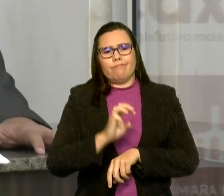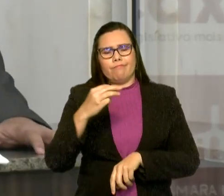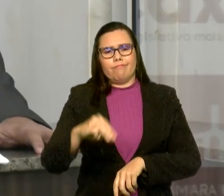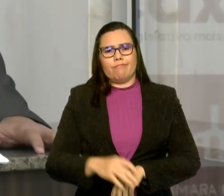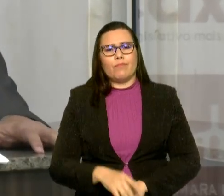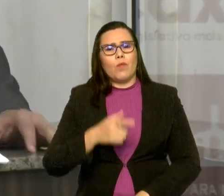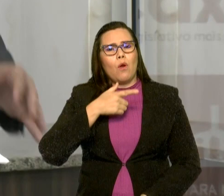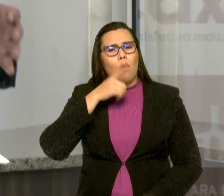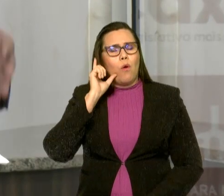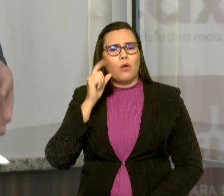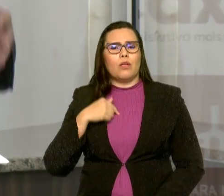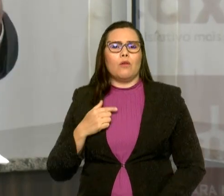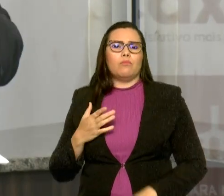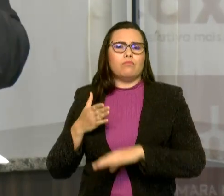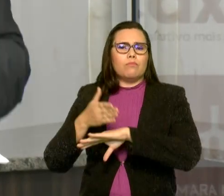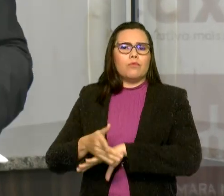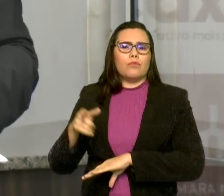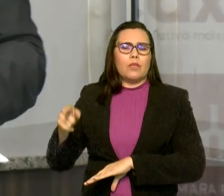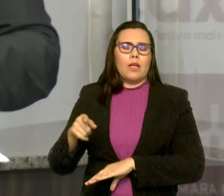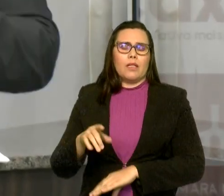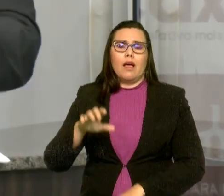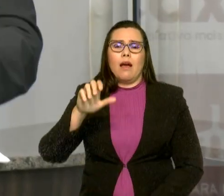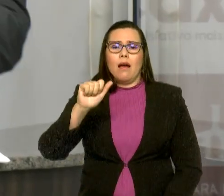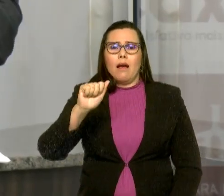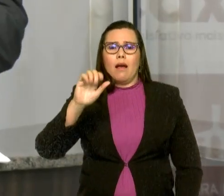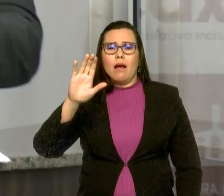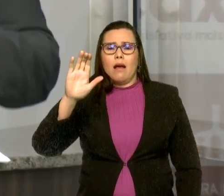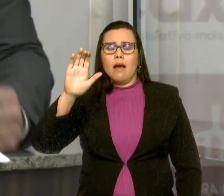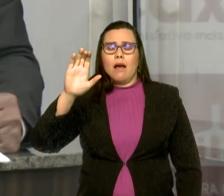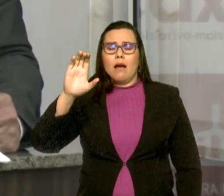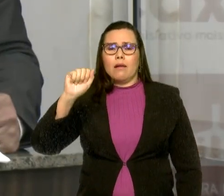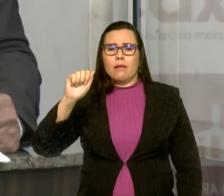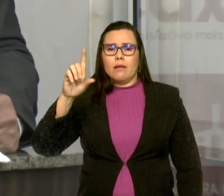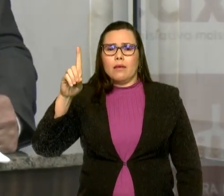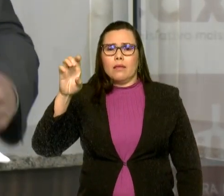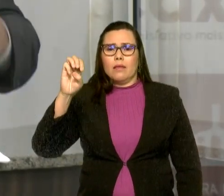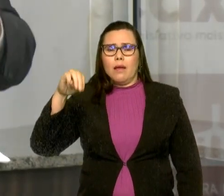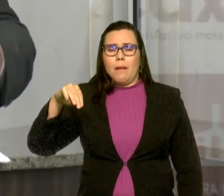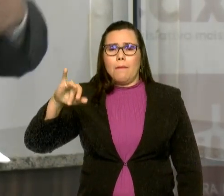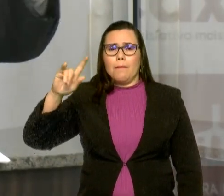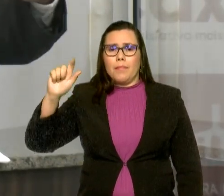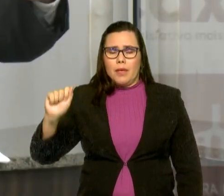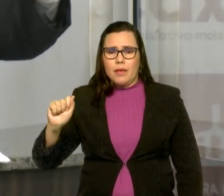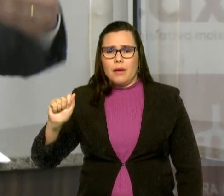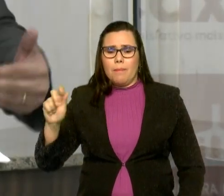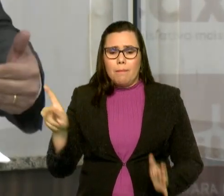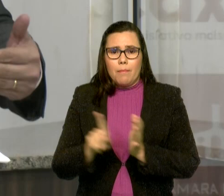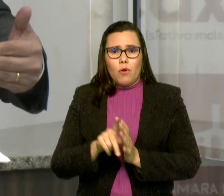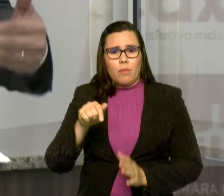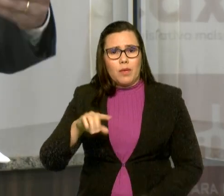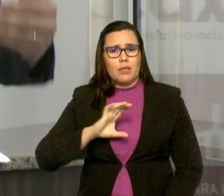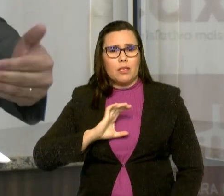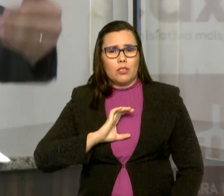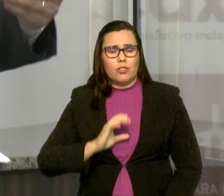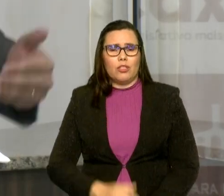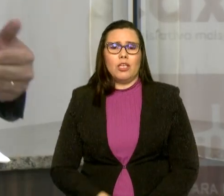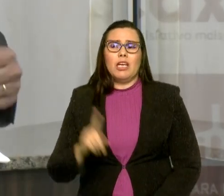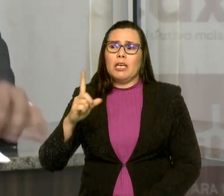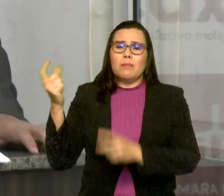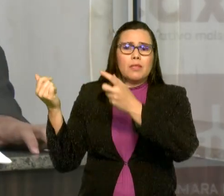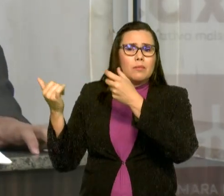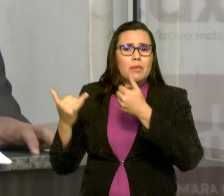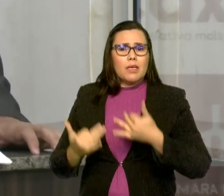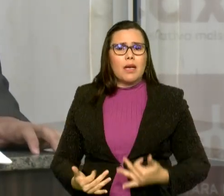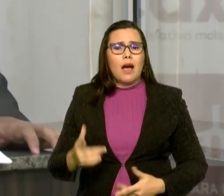Caxiense de Letras e por lá tive a experiência, o diálogo com os imortais, que que disseram a experiência deles a partir dessa